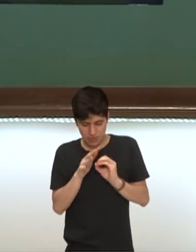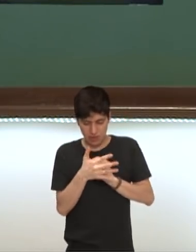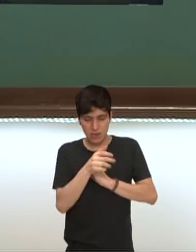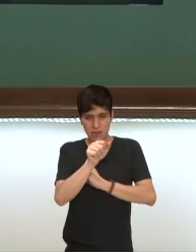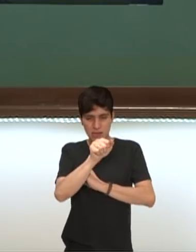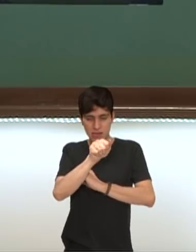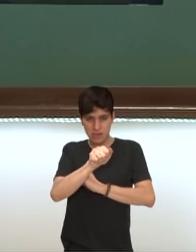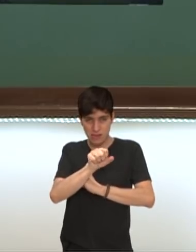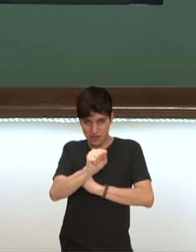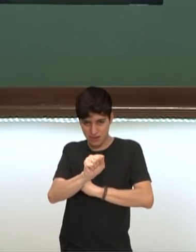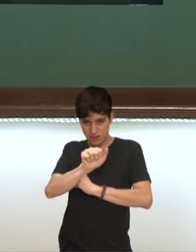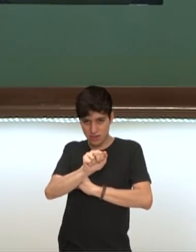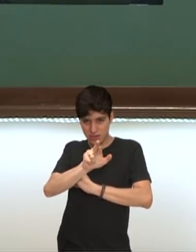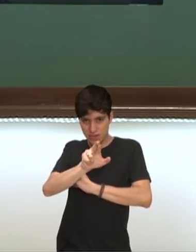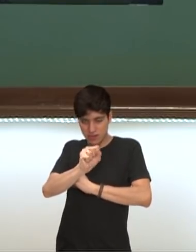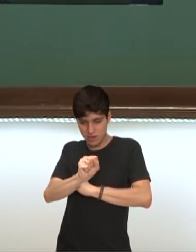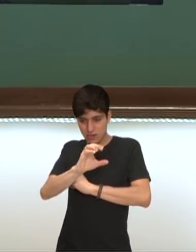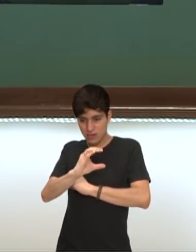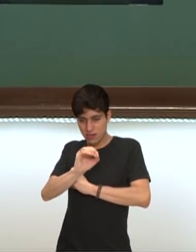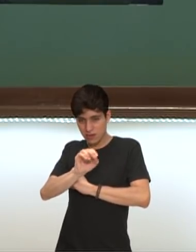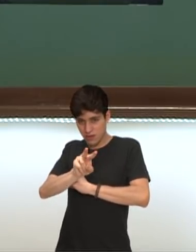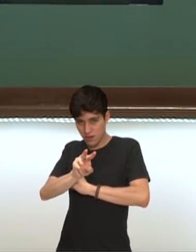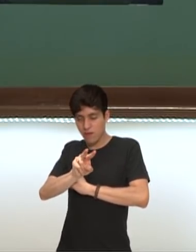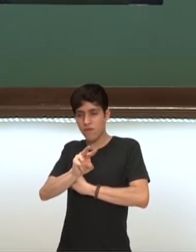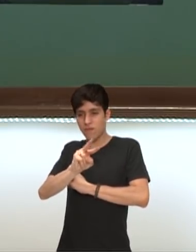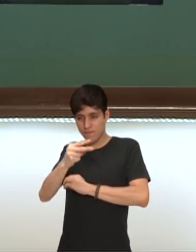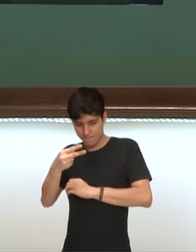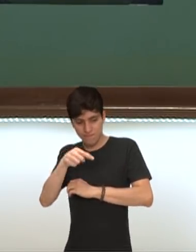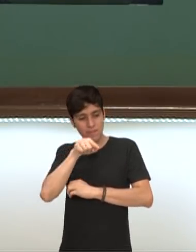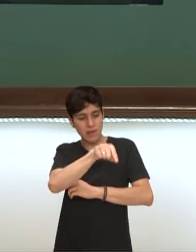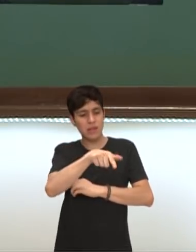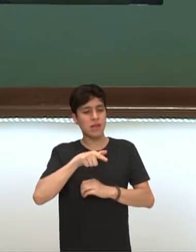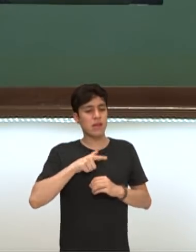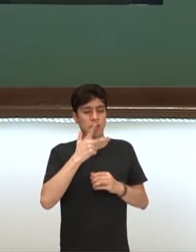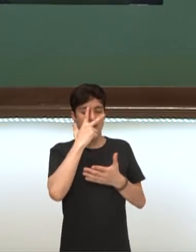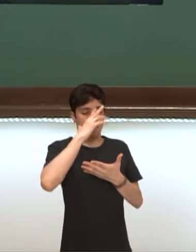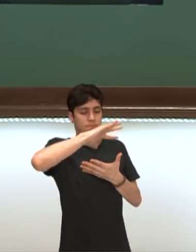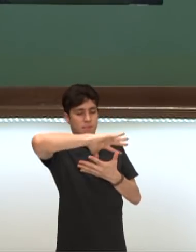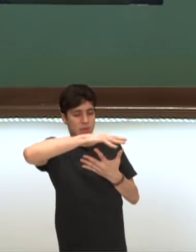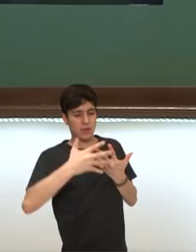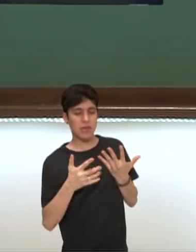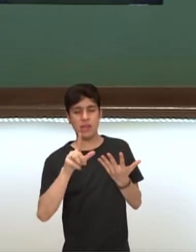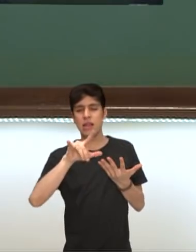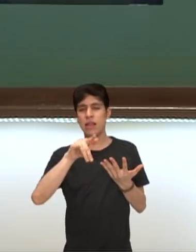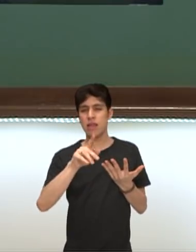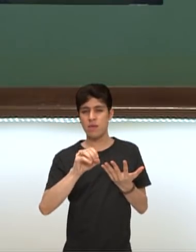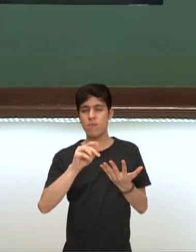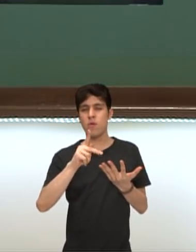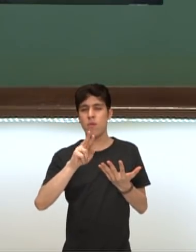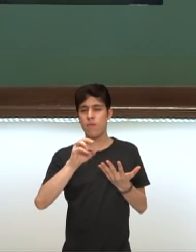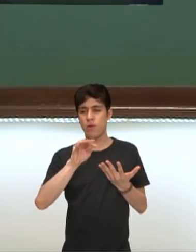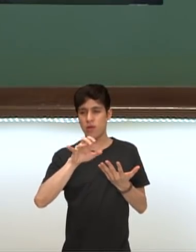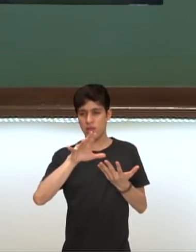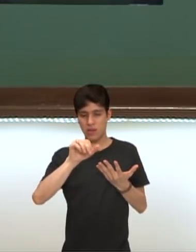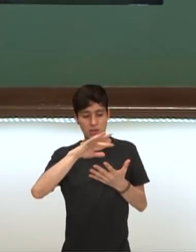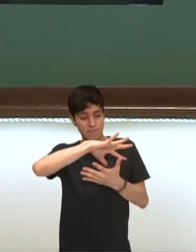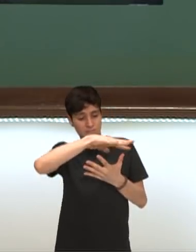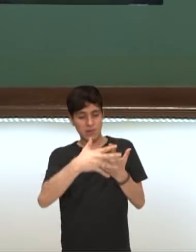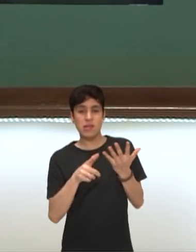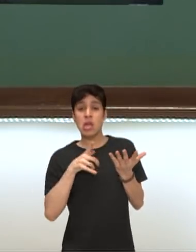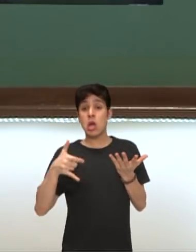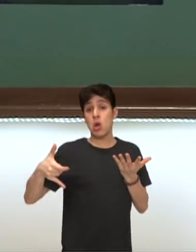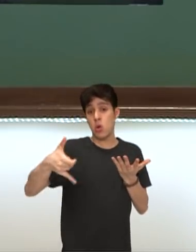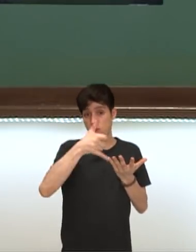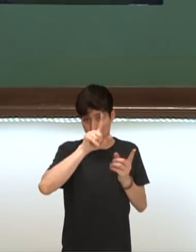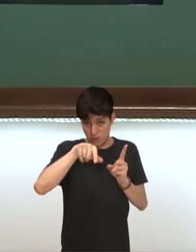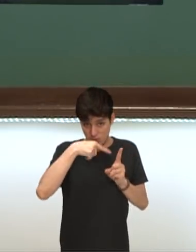SARS-CoV-2, ele vai apresentar uma capa de lipoproteína, uma capa que vai ter gordura também. Quando você